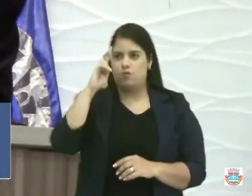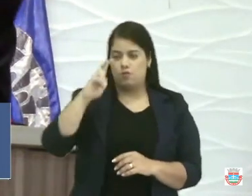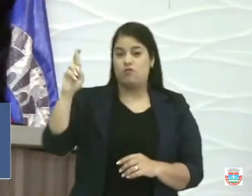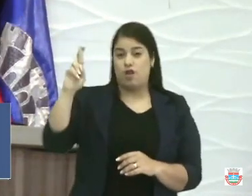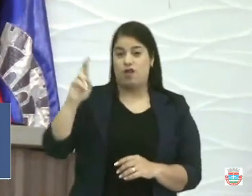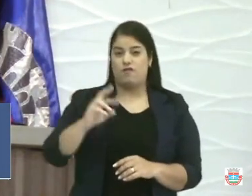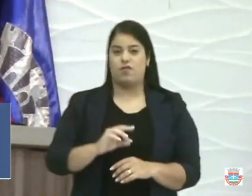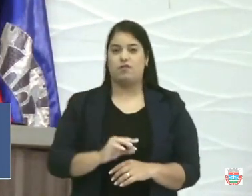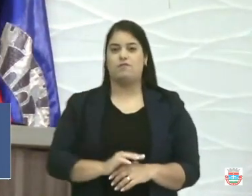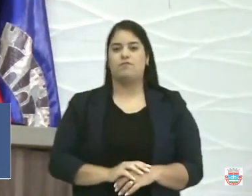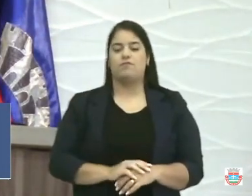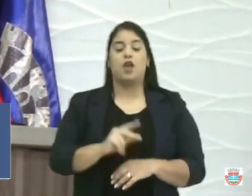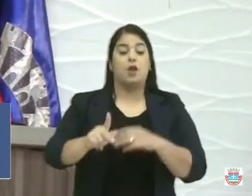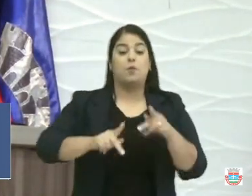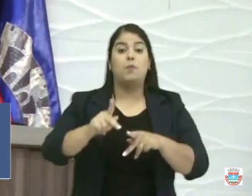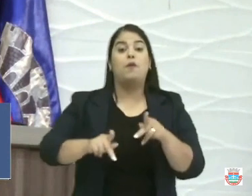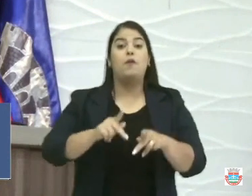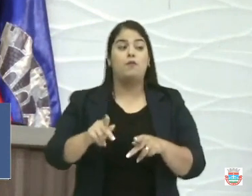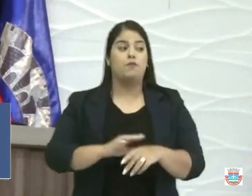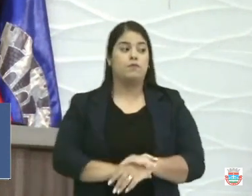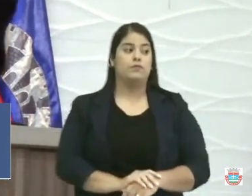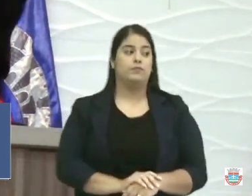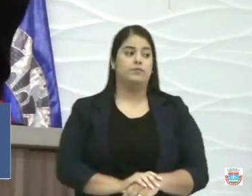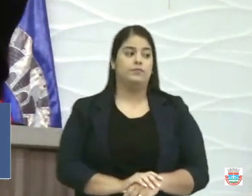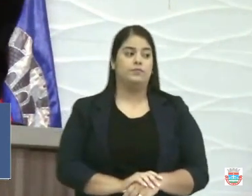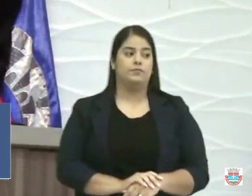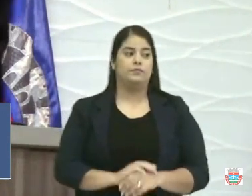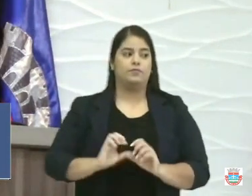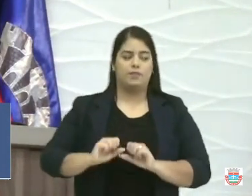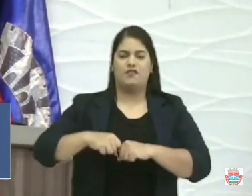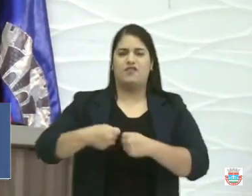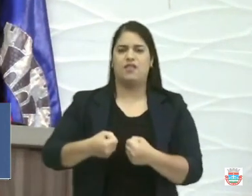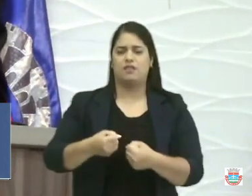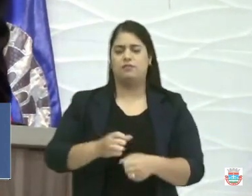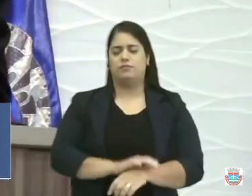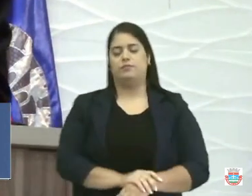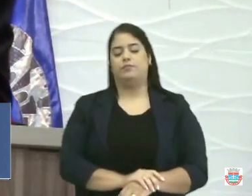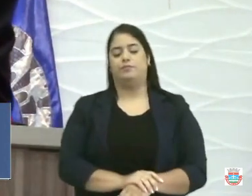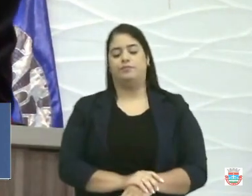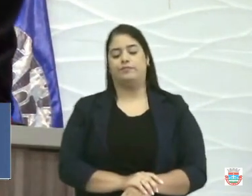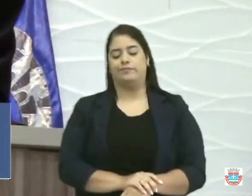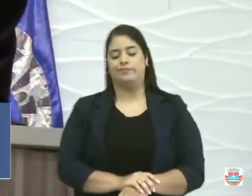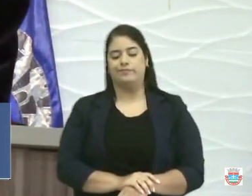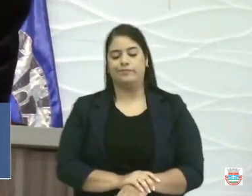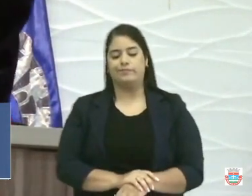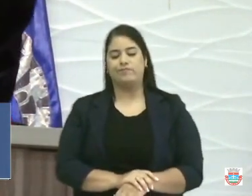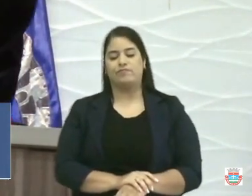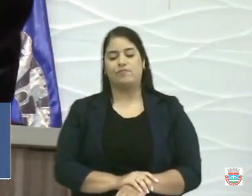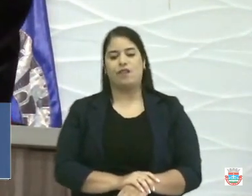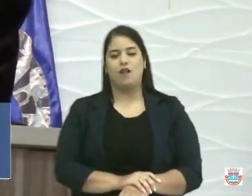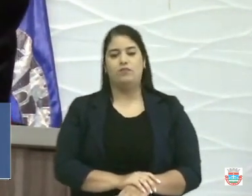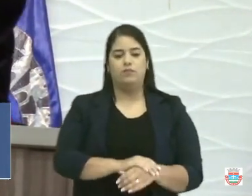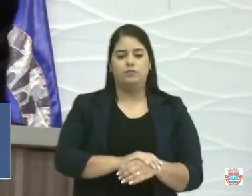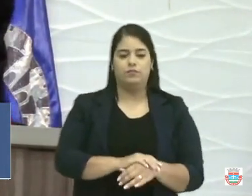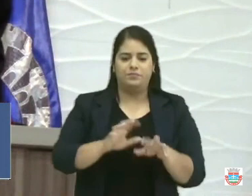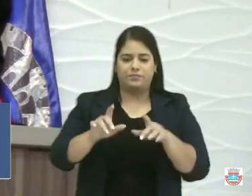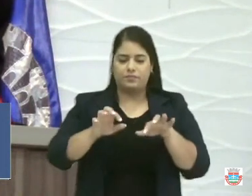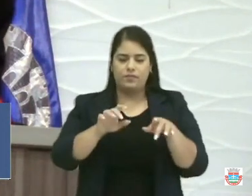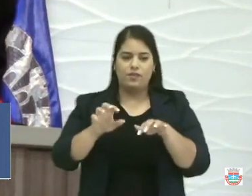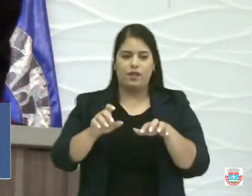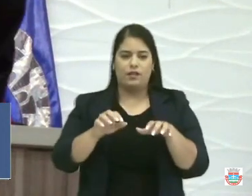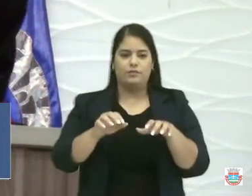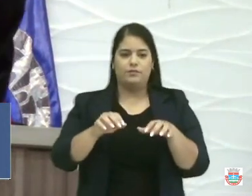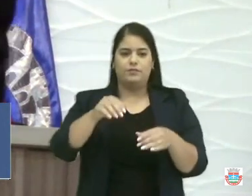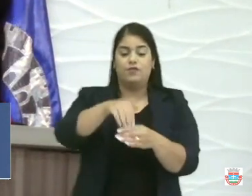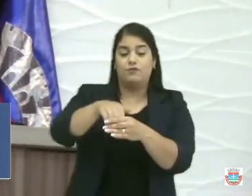Quem bota Vossa Excelência lá é o povo, não é eu não. Agora é eu, Vossa Excelência, é eu. Nas urnas, eu vou dar uma pisa nas urnas, você não vai ver